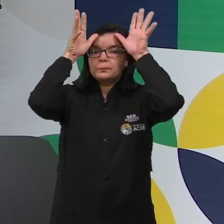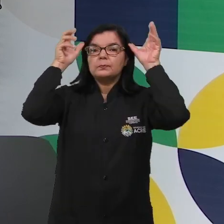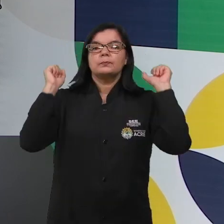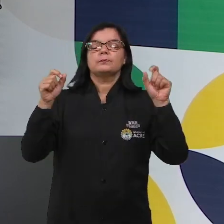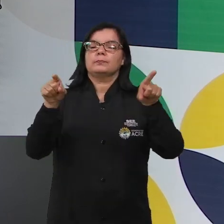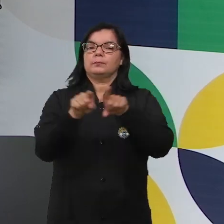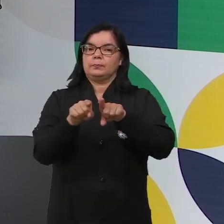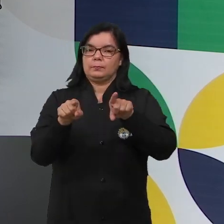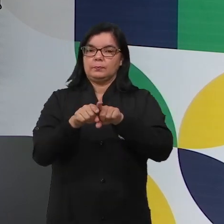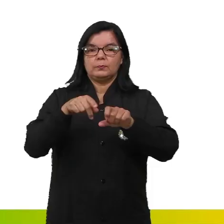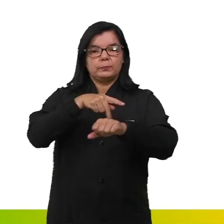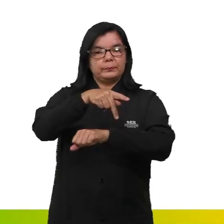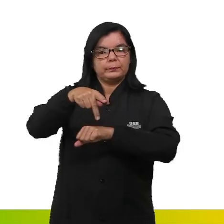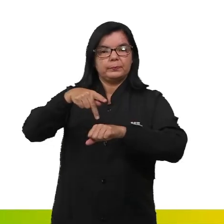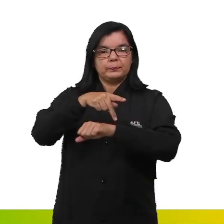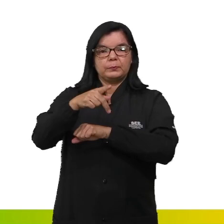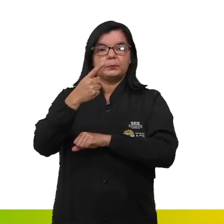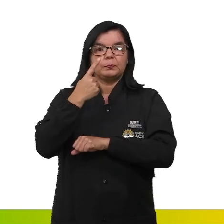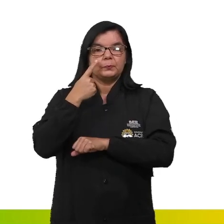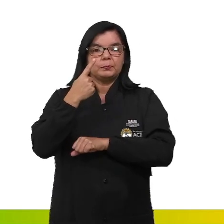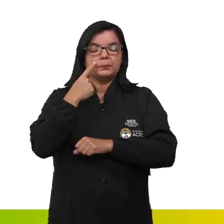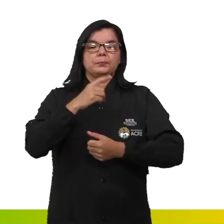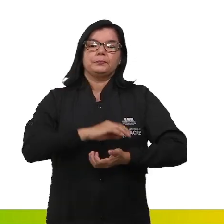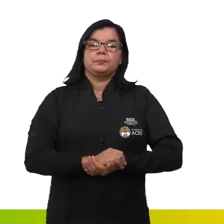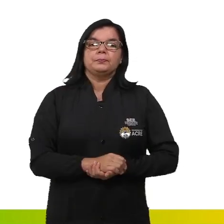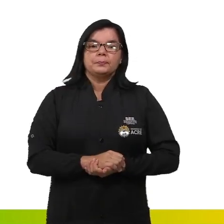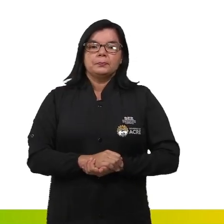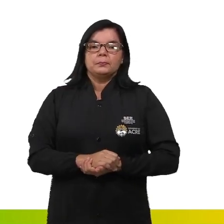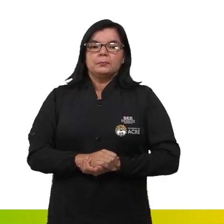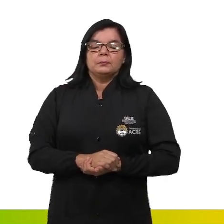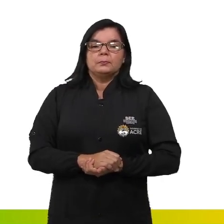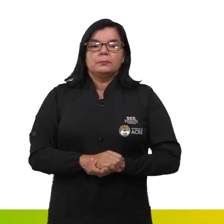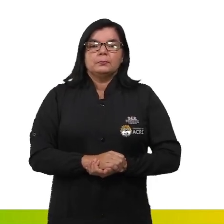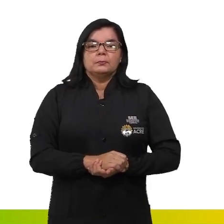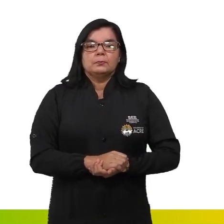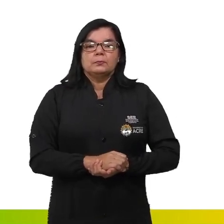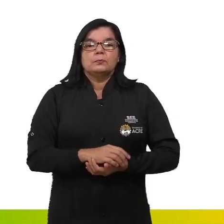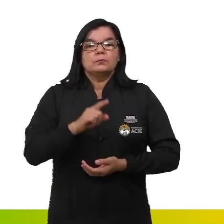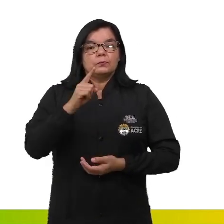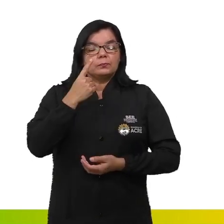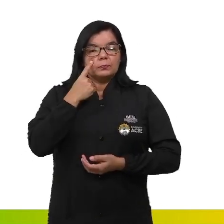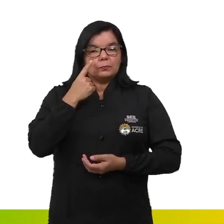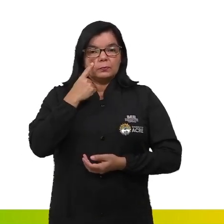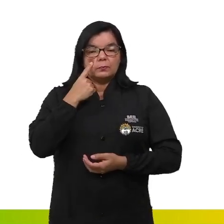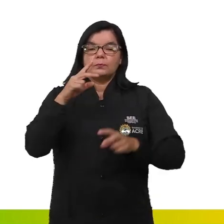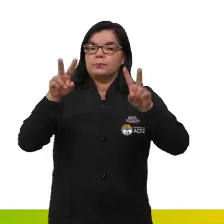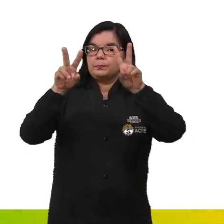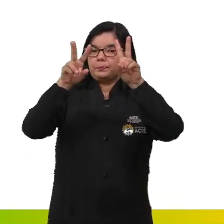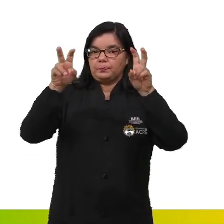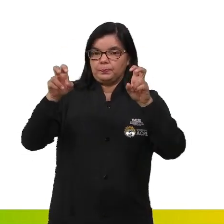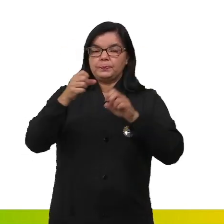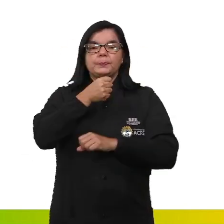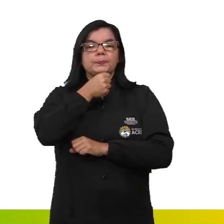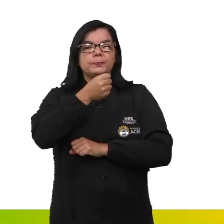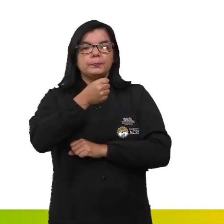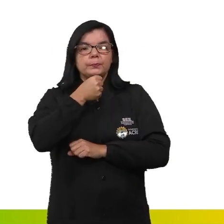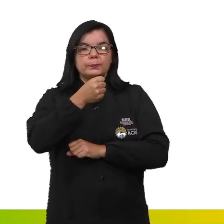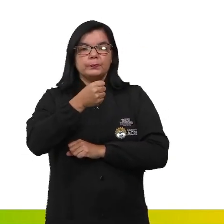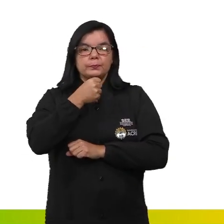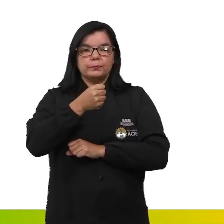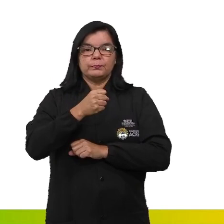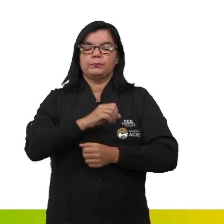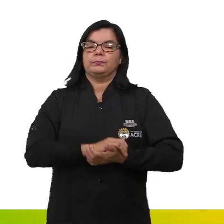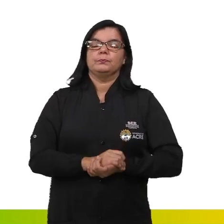também em relação ao país. Vamos ver comigo na tela? Olha só, isso daqui é o tema de uma reportagem e